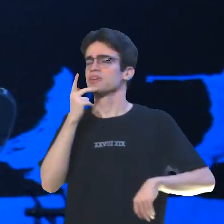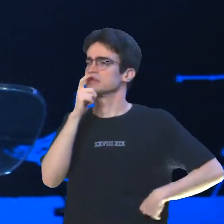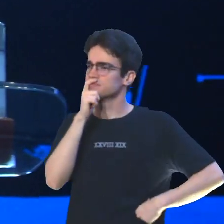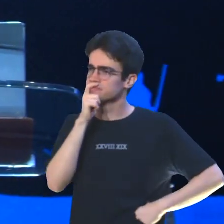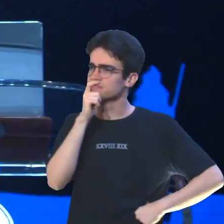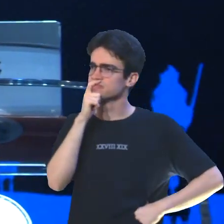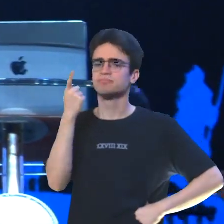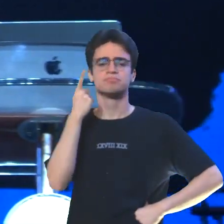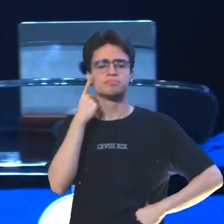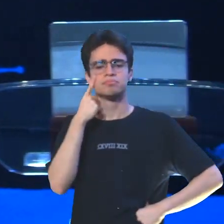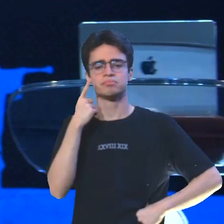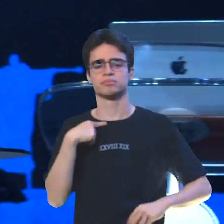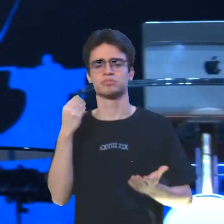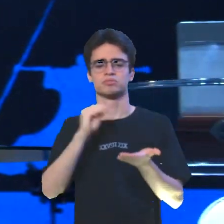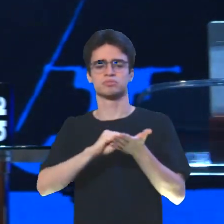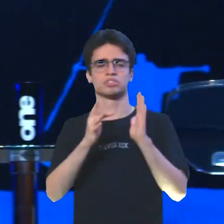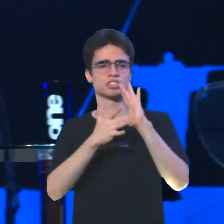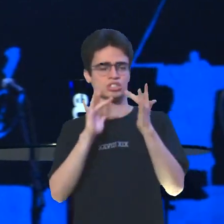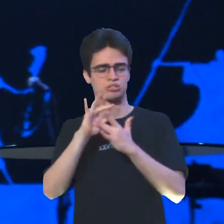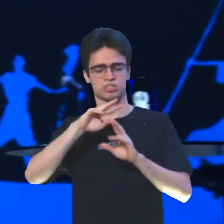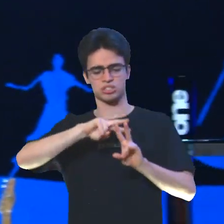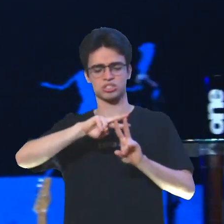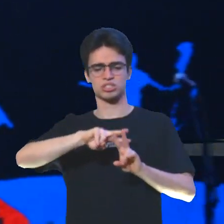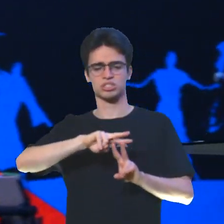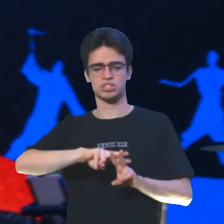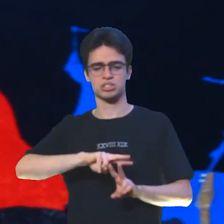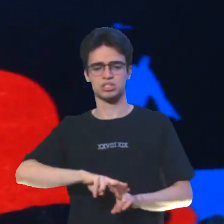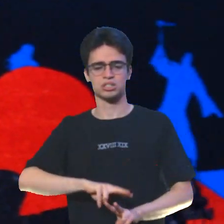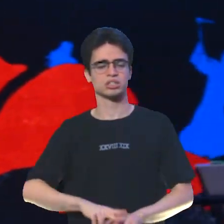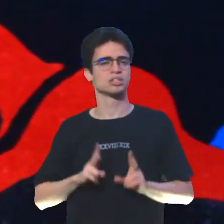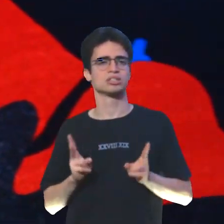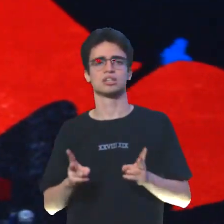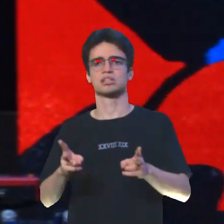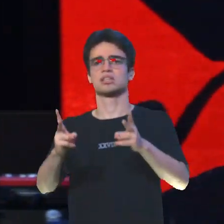saber? Eu vou pôr Jesus em todas as minhas hashtags aqui.